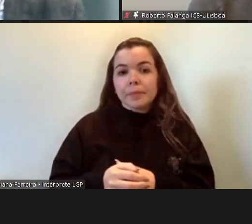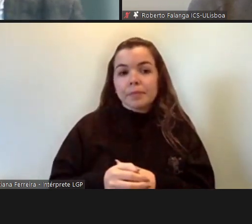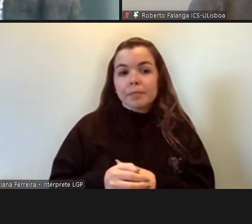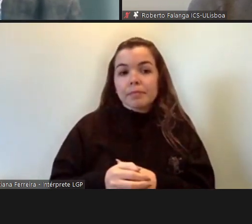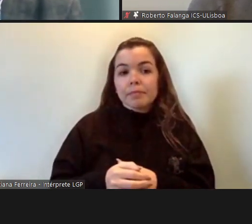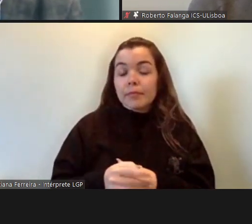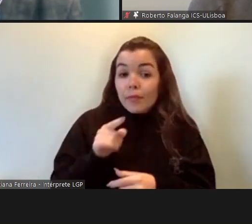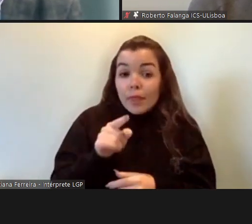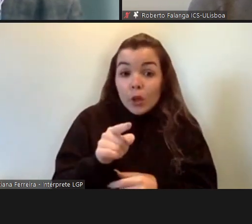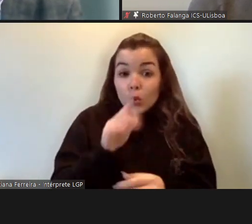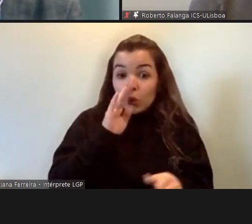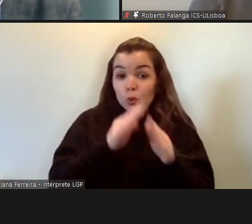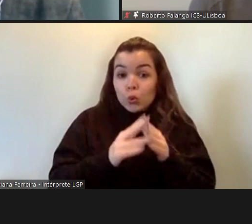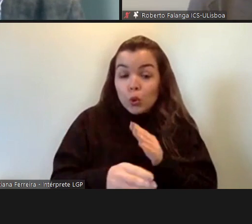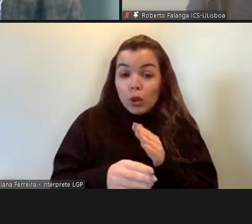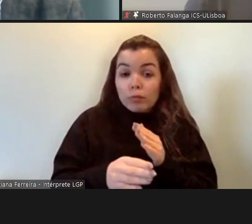Isto ocorreu durante a pandemia, portanto